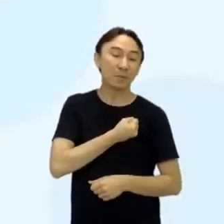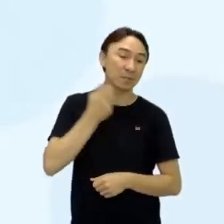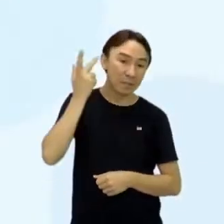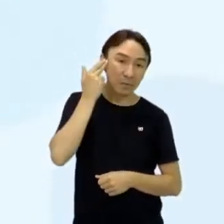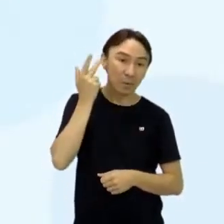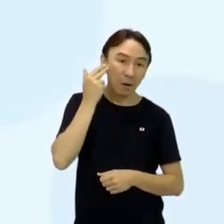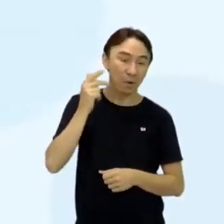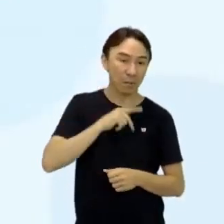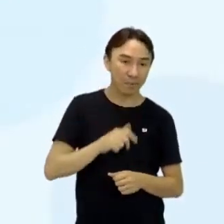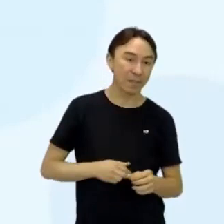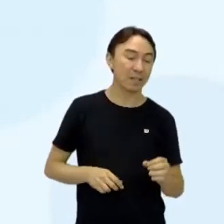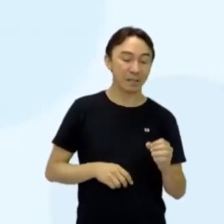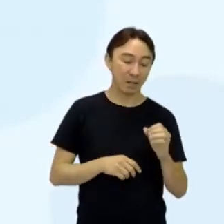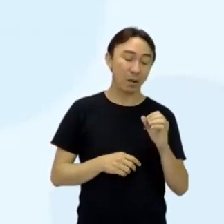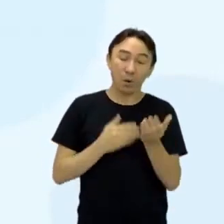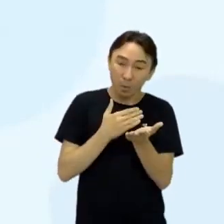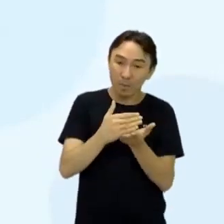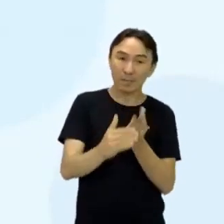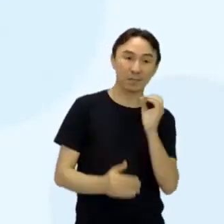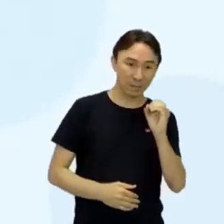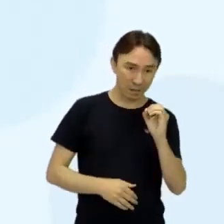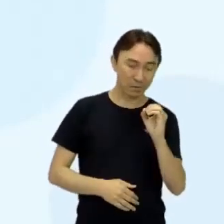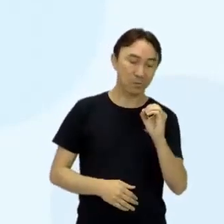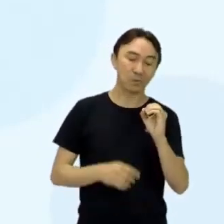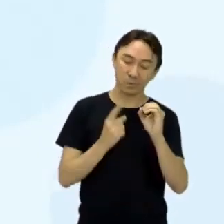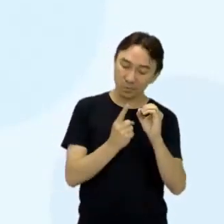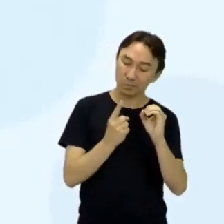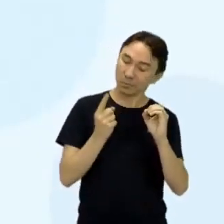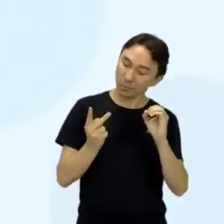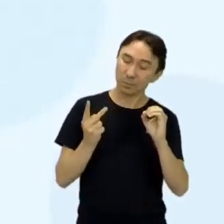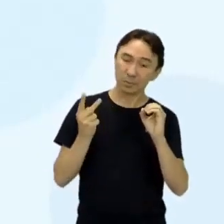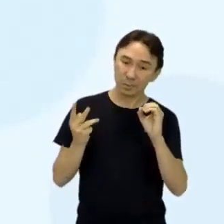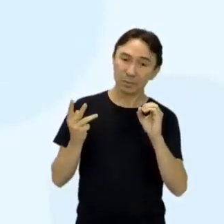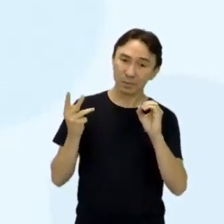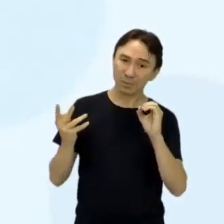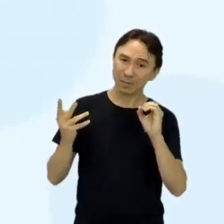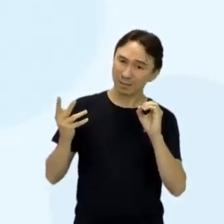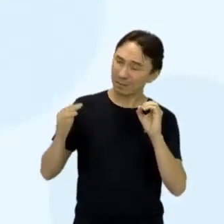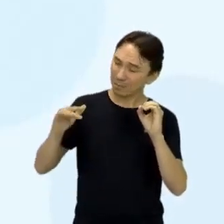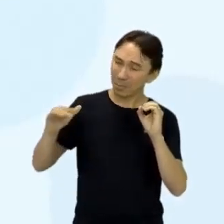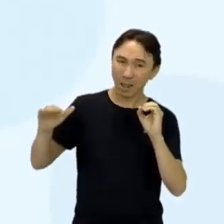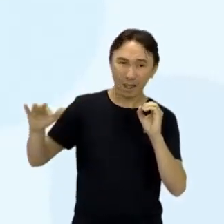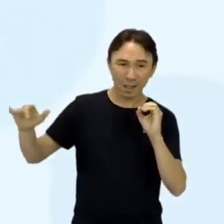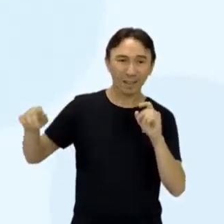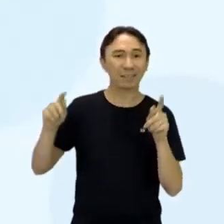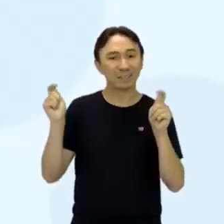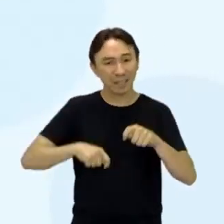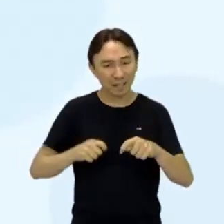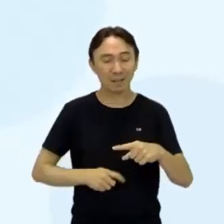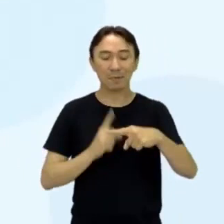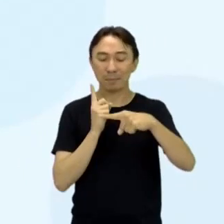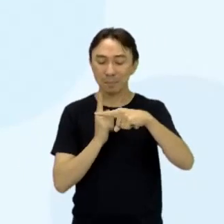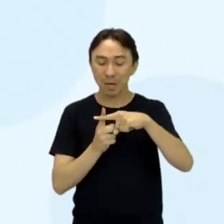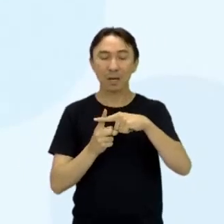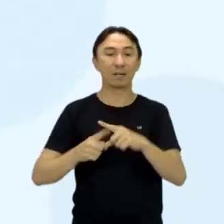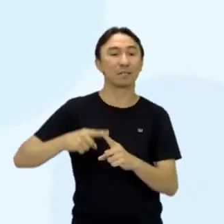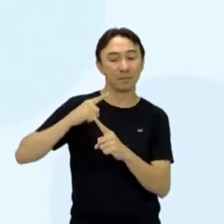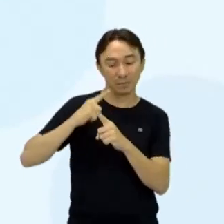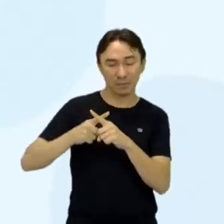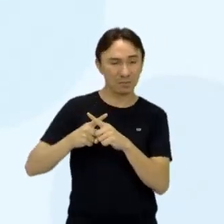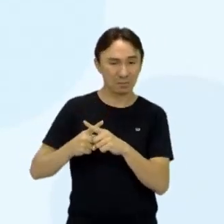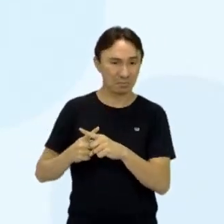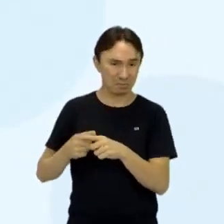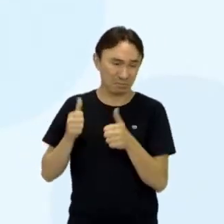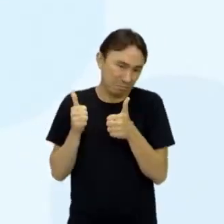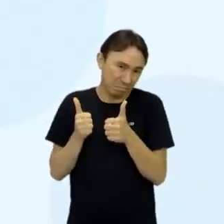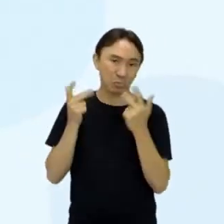2, 3, 4, né? Aqui a gente pode fazer as contas de mais e de vezes sem nenhum problema, né? Agora, quando